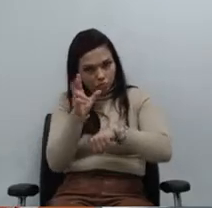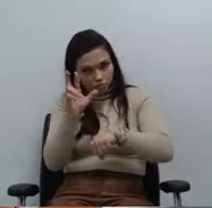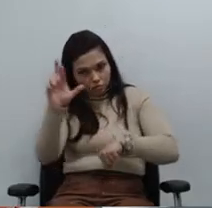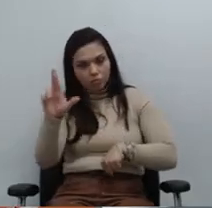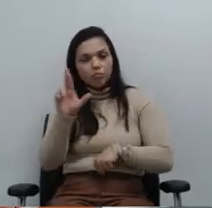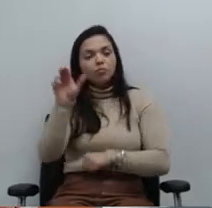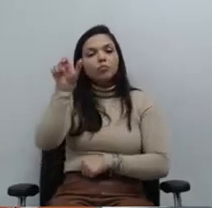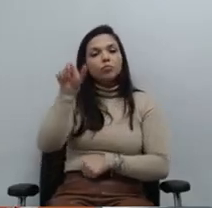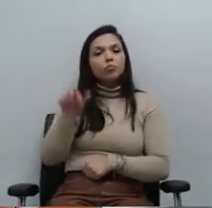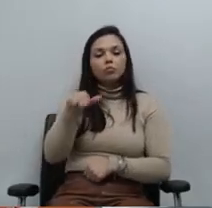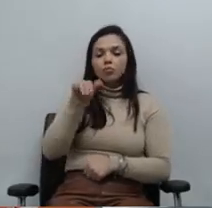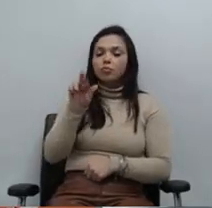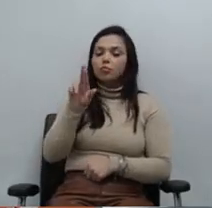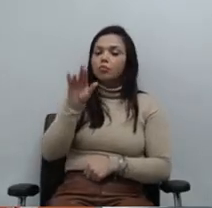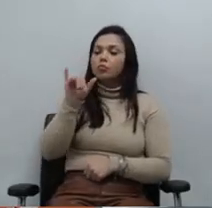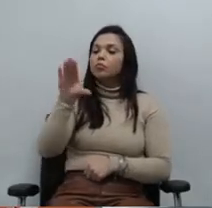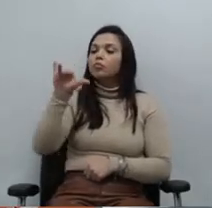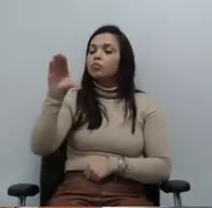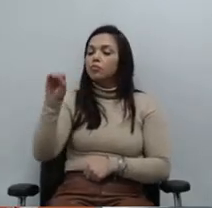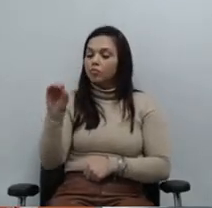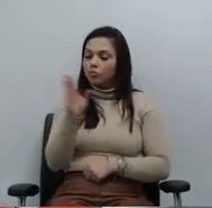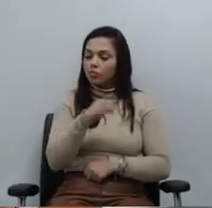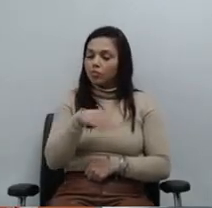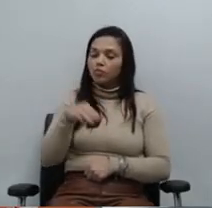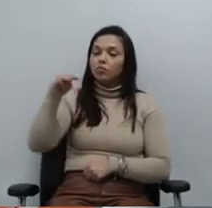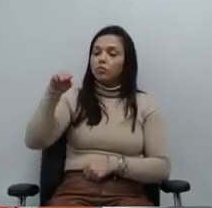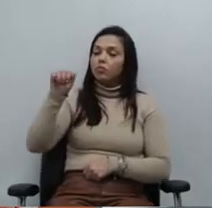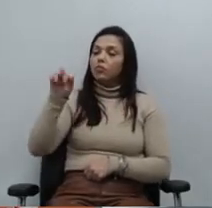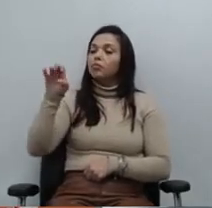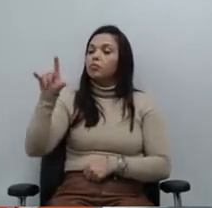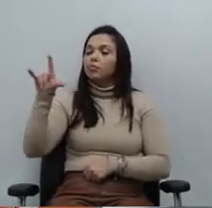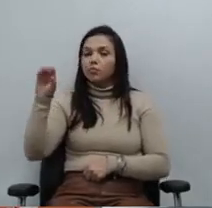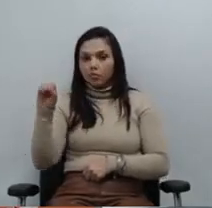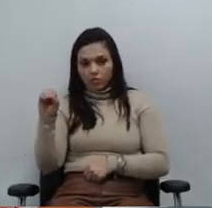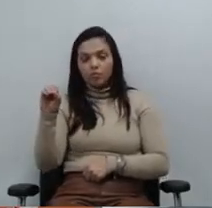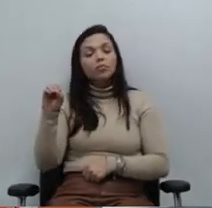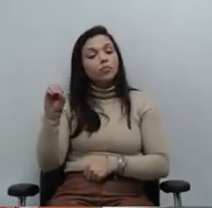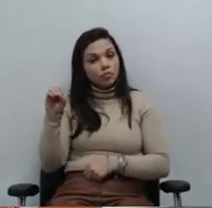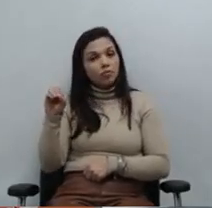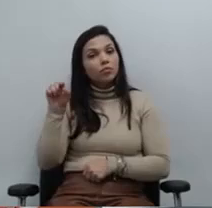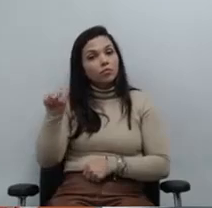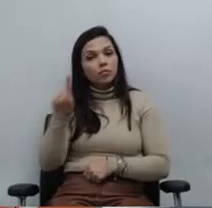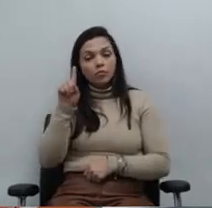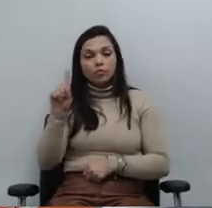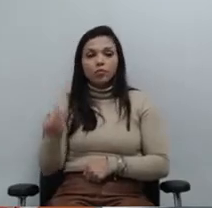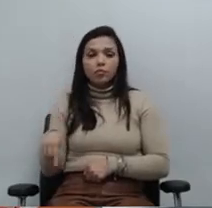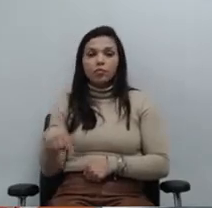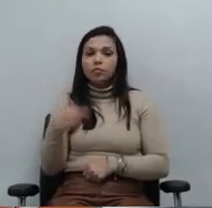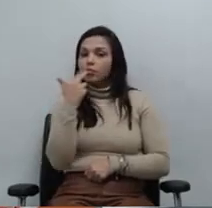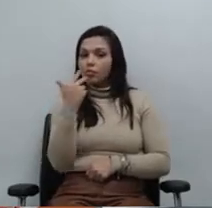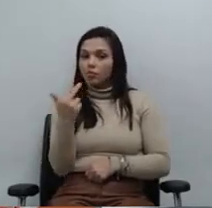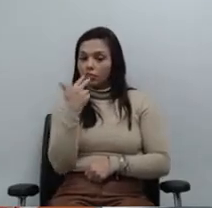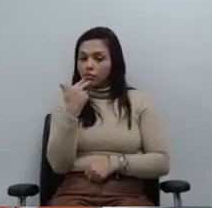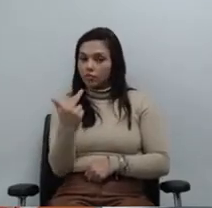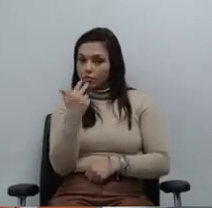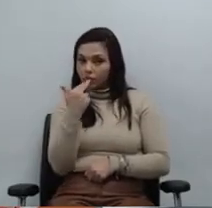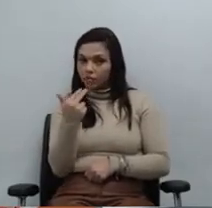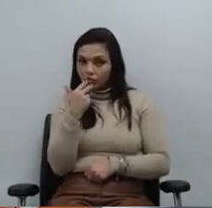professor Dr. Maurício Stegman Dieter, tendo obtido proficiência na língua inglesa.